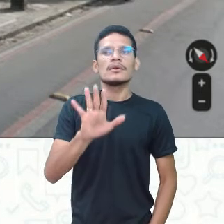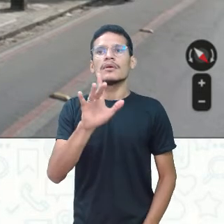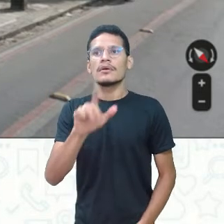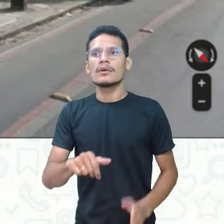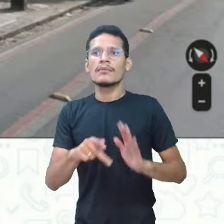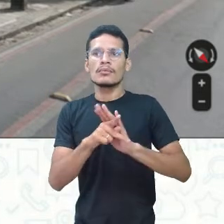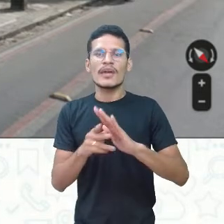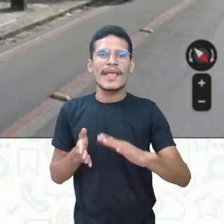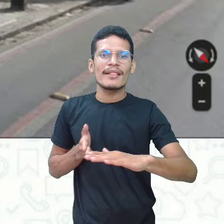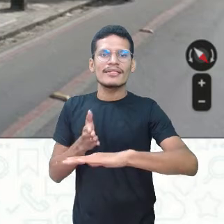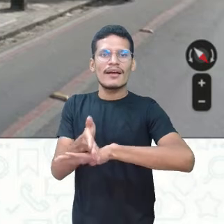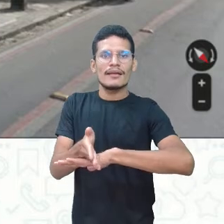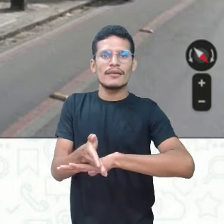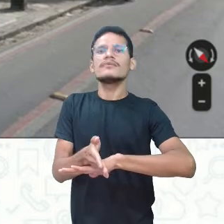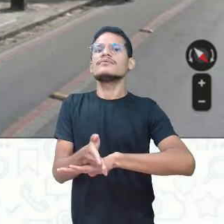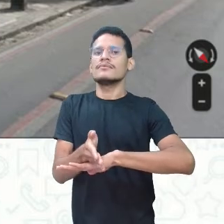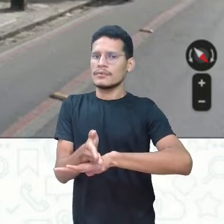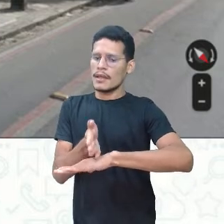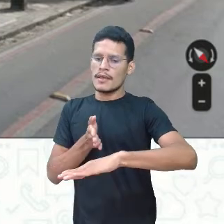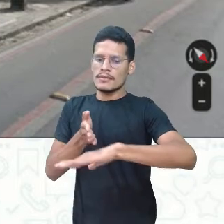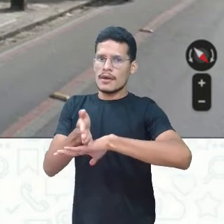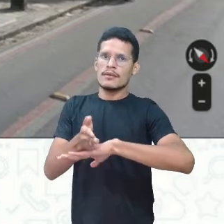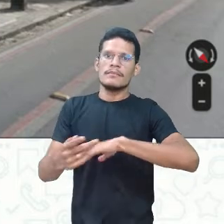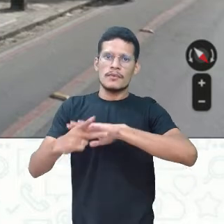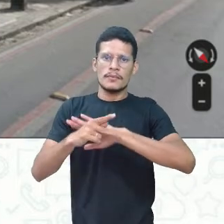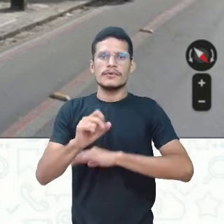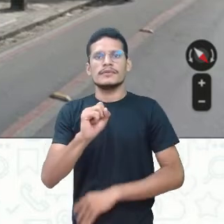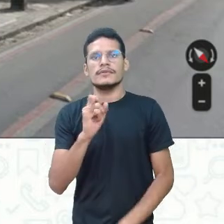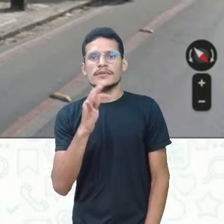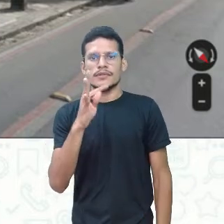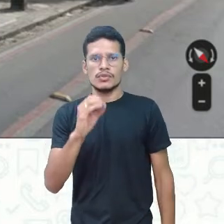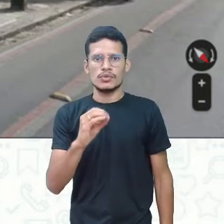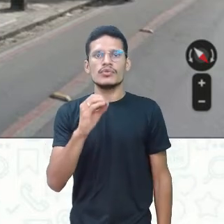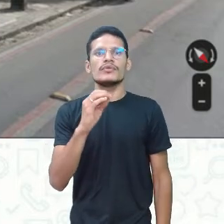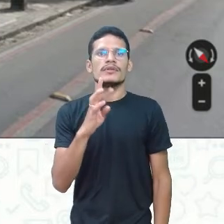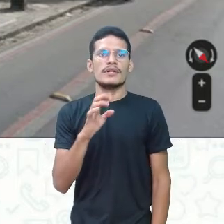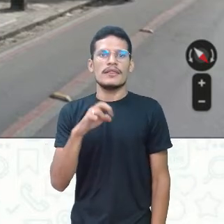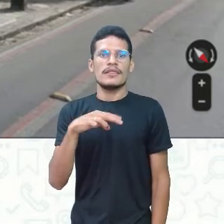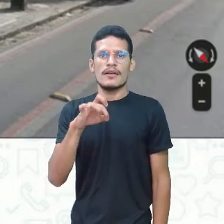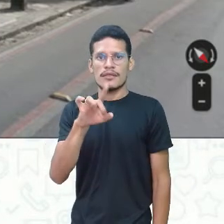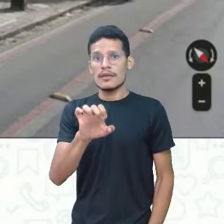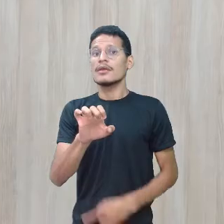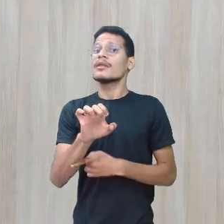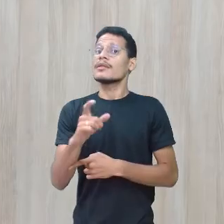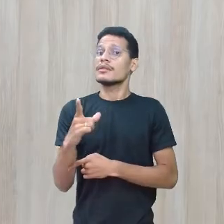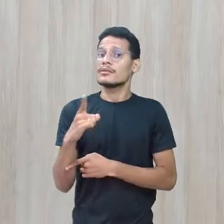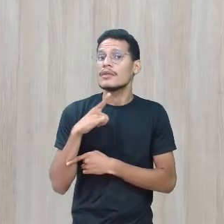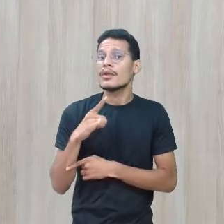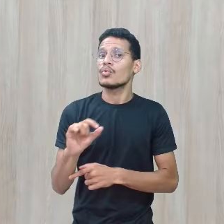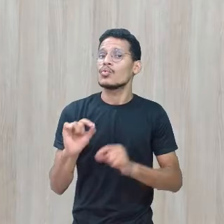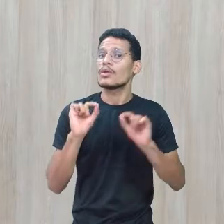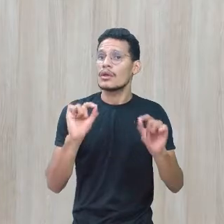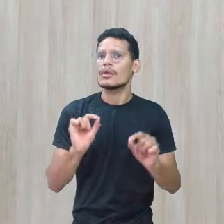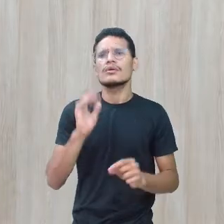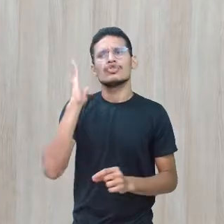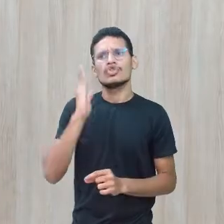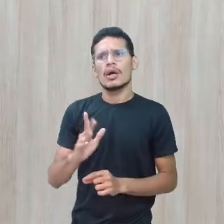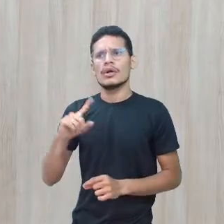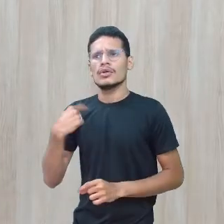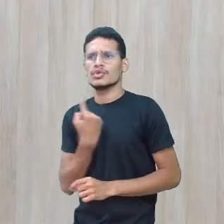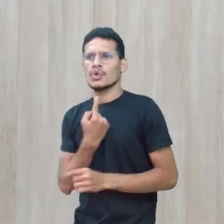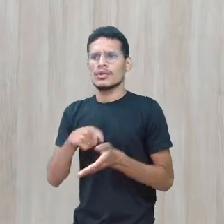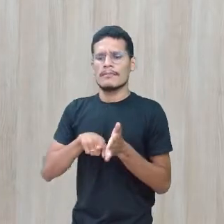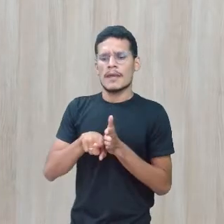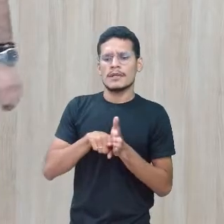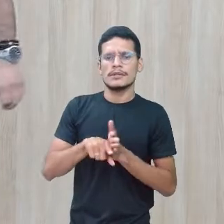imagem da entrada, né, do Sítio da Trindade. Então, tudo isso a gente tirou a partir, né, de pesquisa com